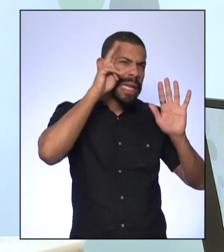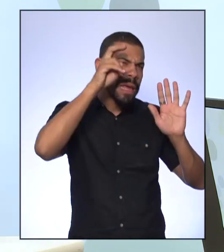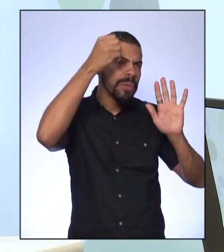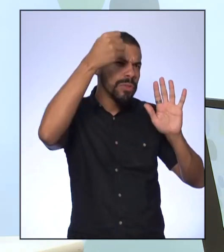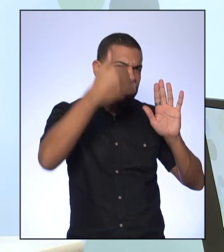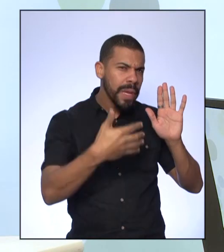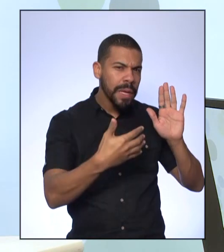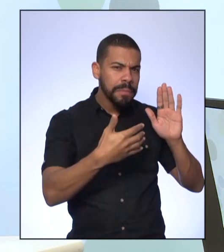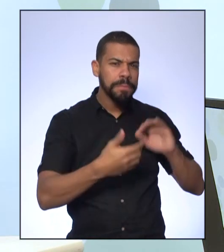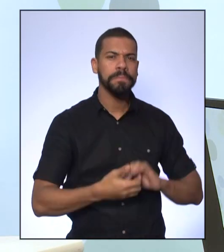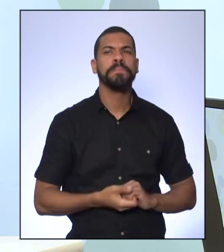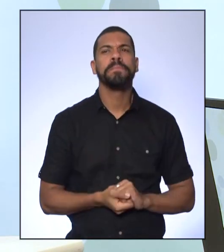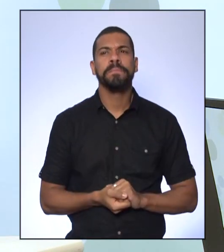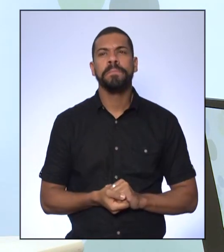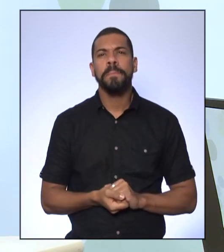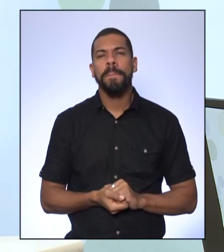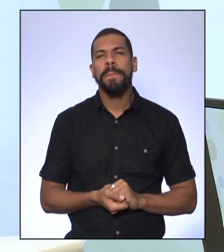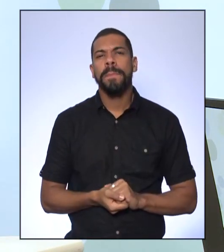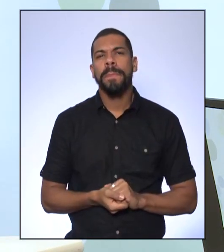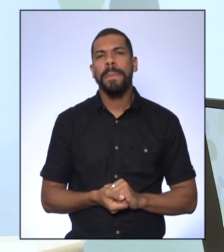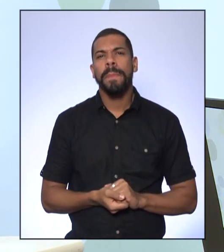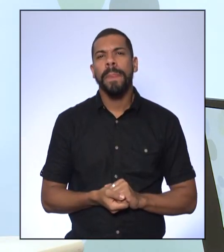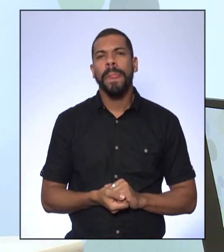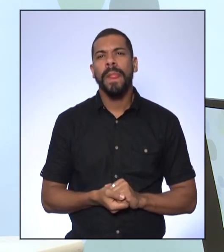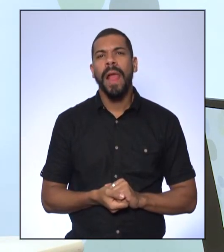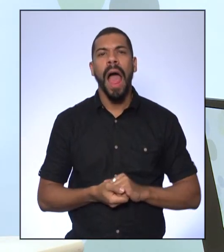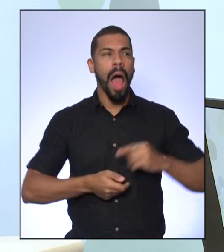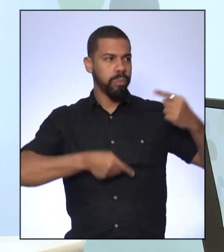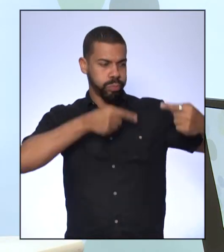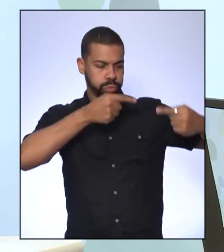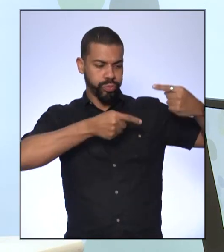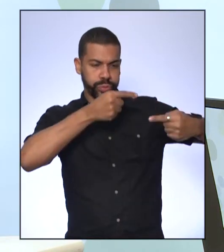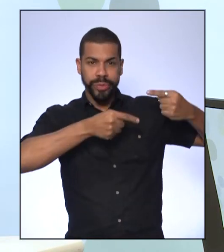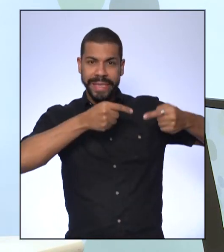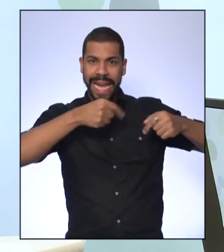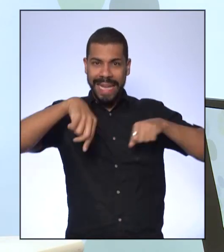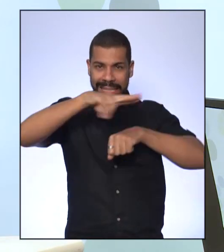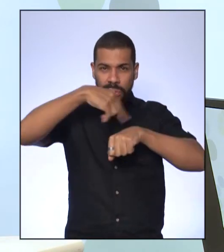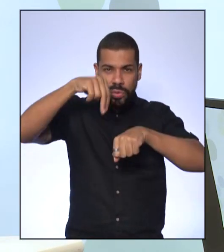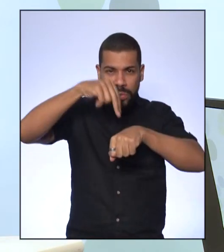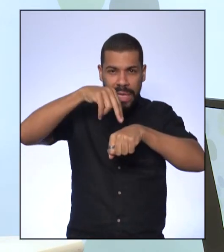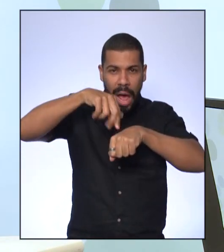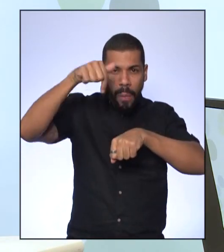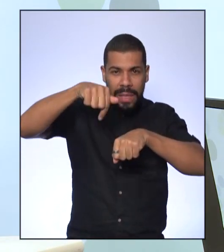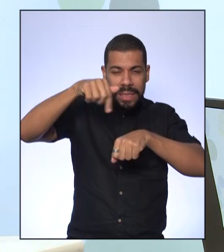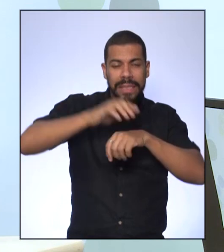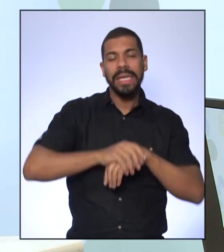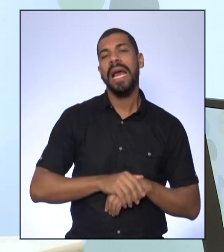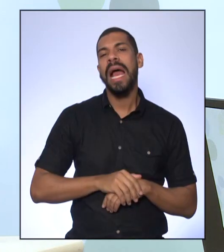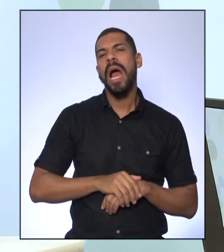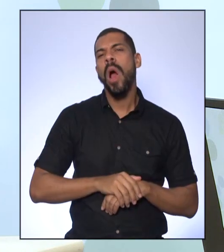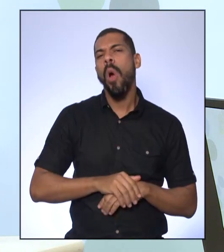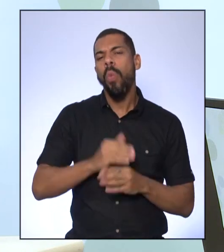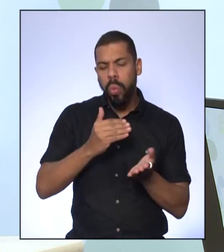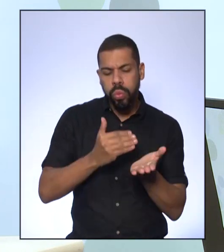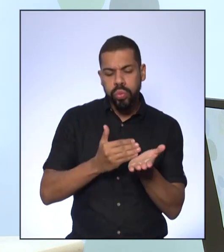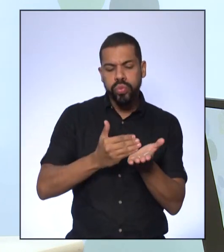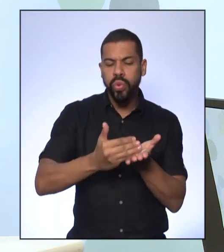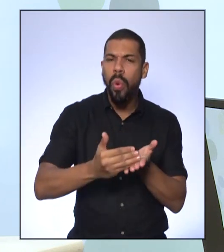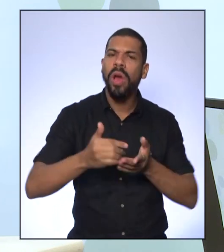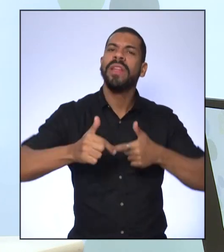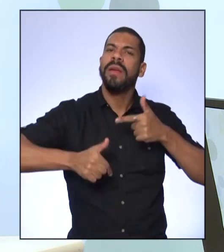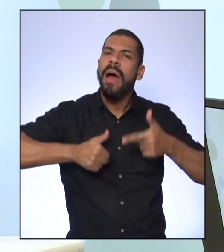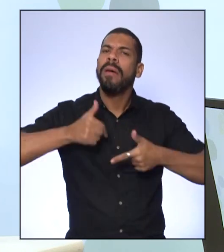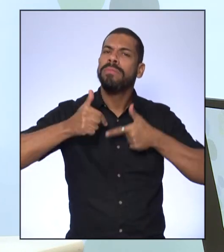12.608, de a Política Nacional de Defesa Civil, desde aquele momento a gente trabalhou com